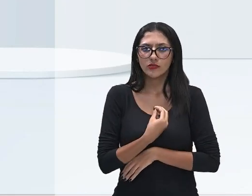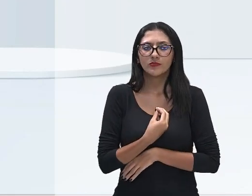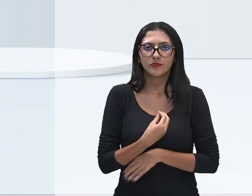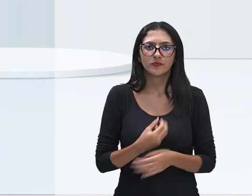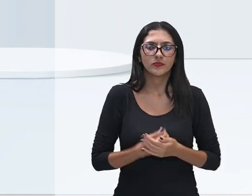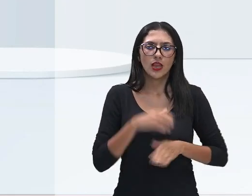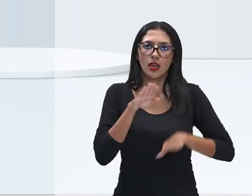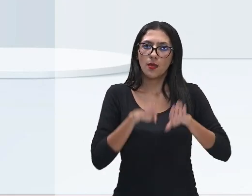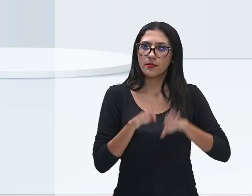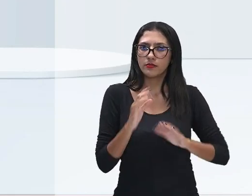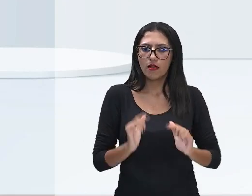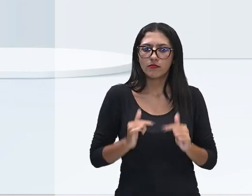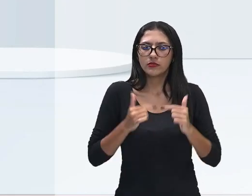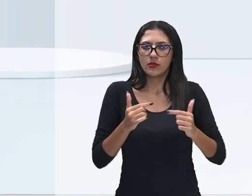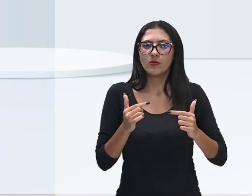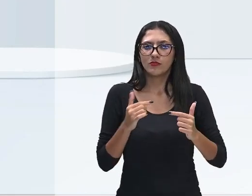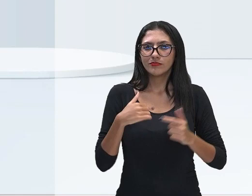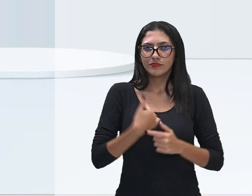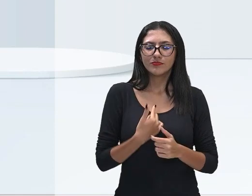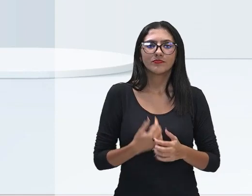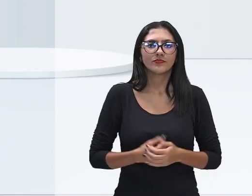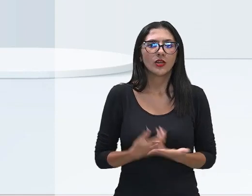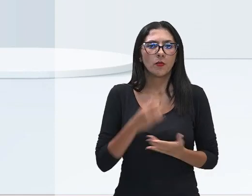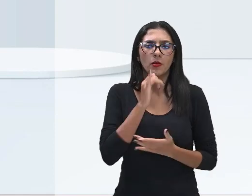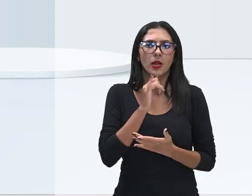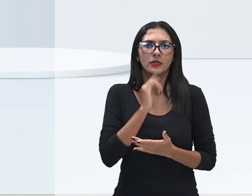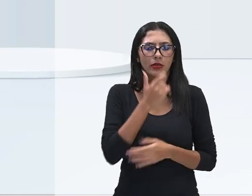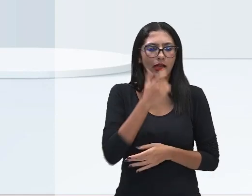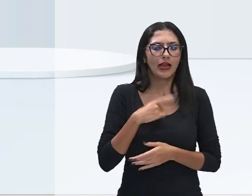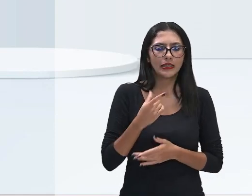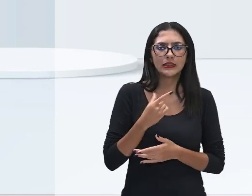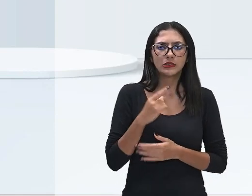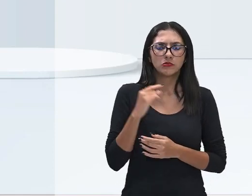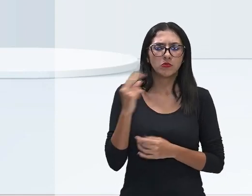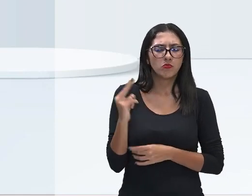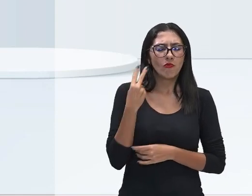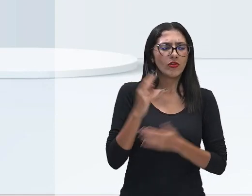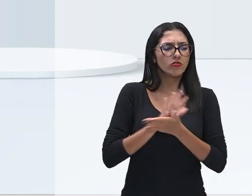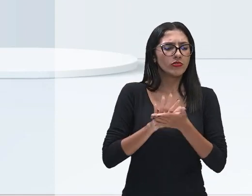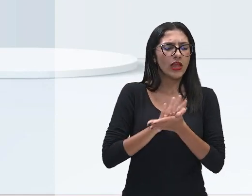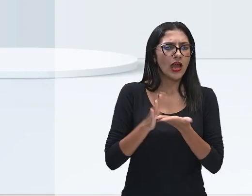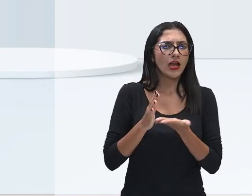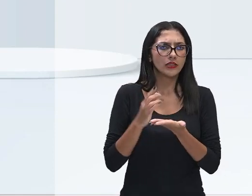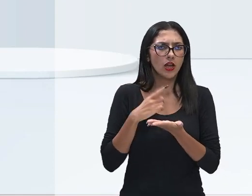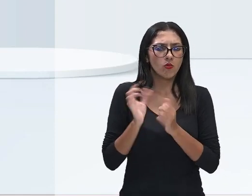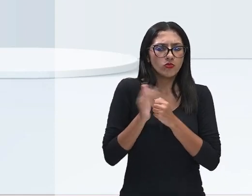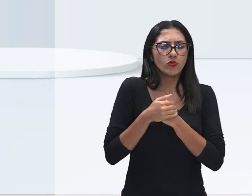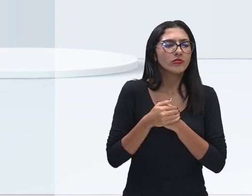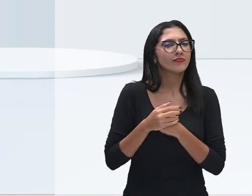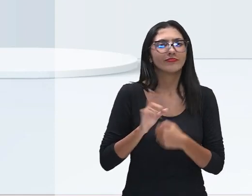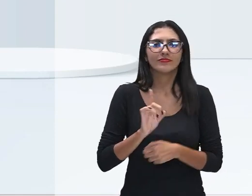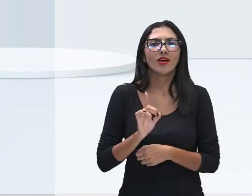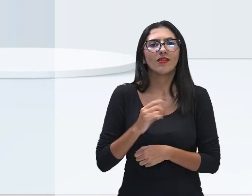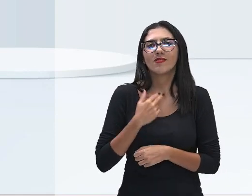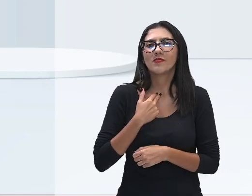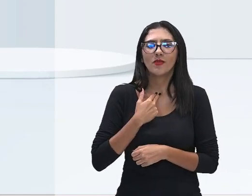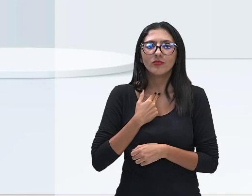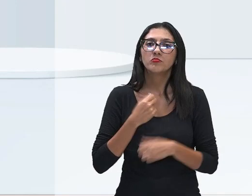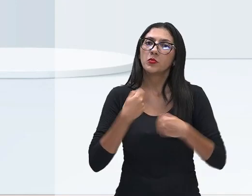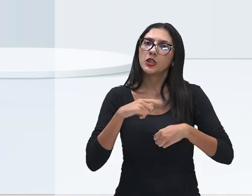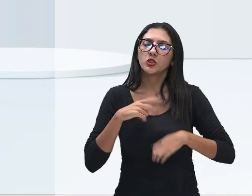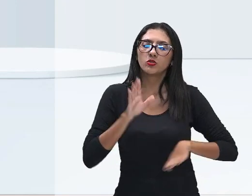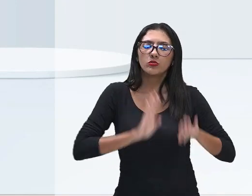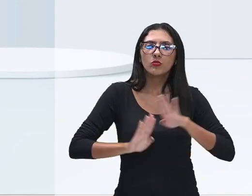ação que eu tomei. Só porque, ninguém está olhando, eu vou fazer isso aqui rapidinho. Não, a gente tem que ter esse cuidado de ser um